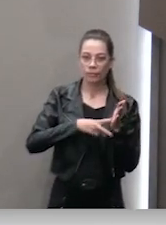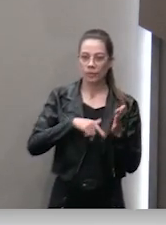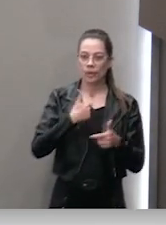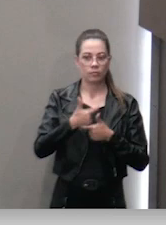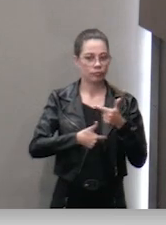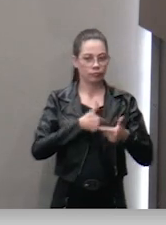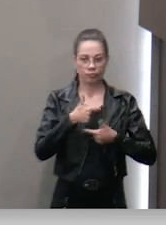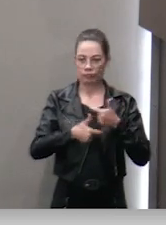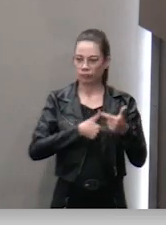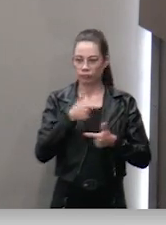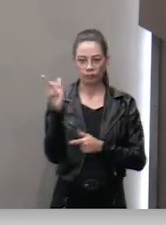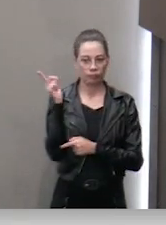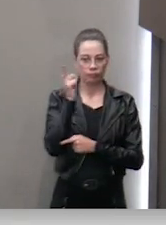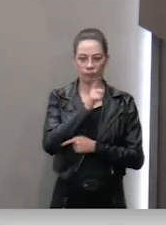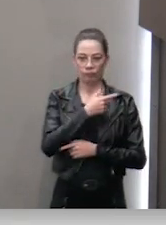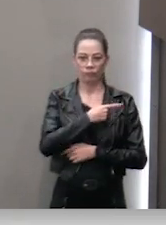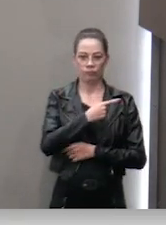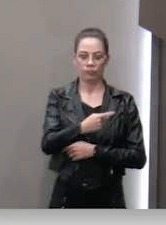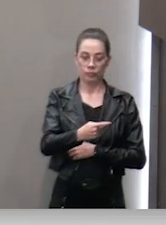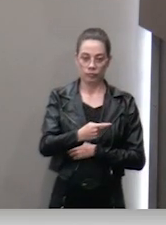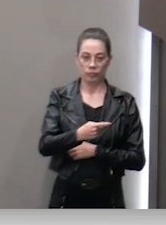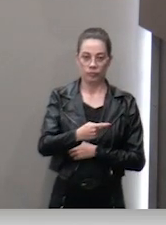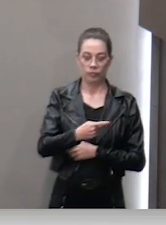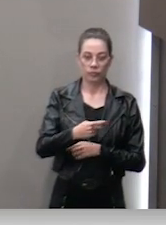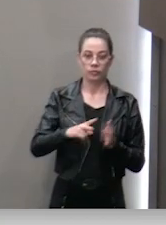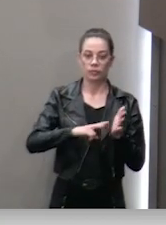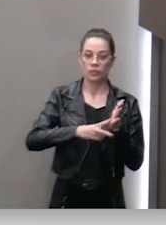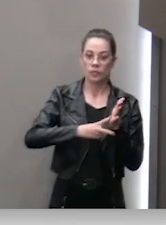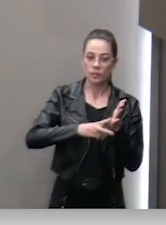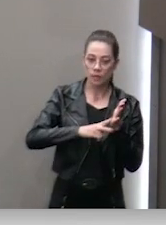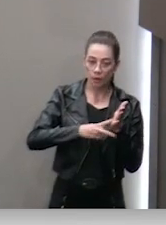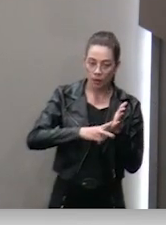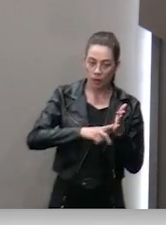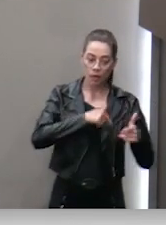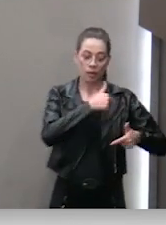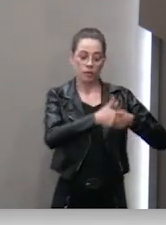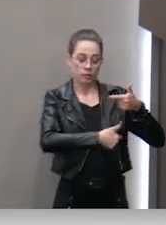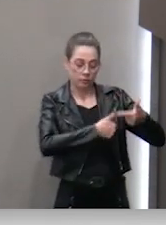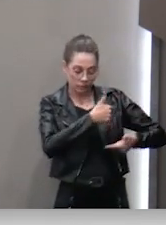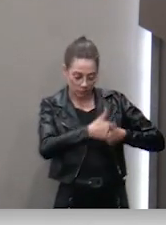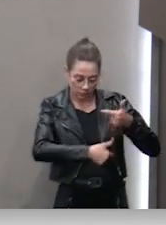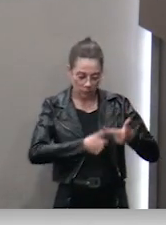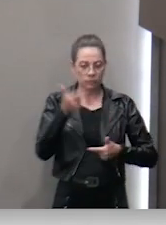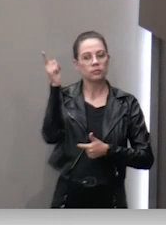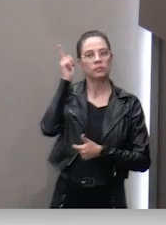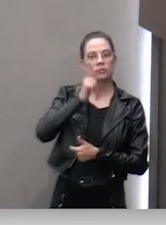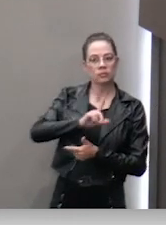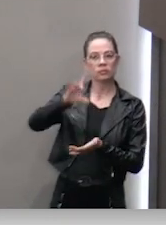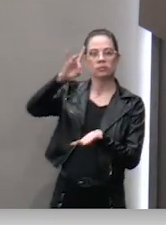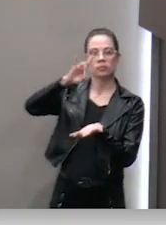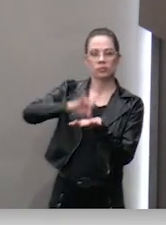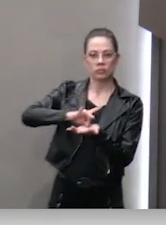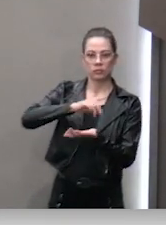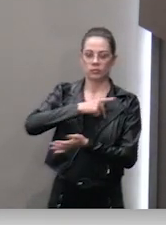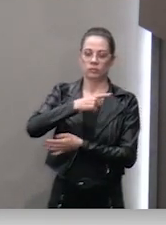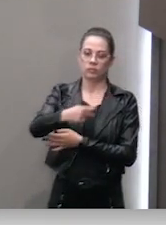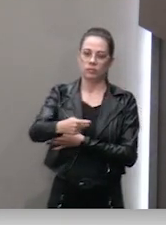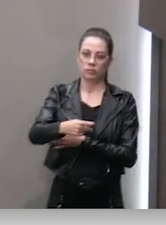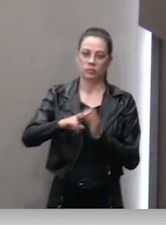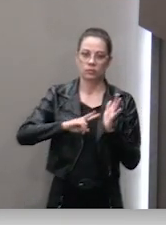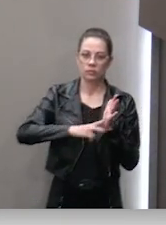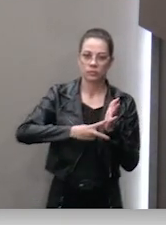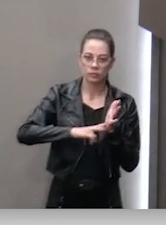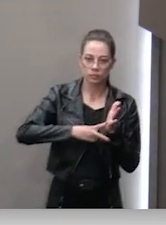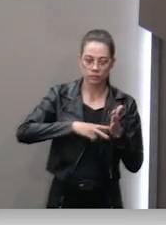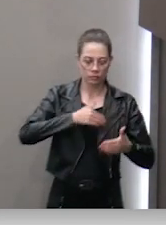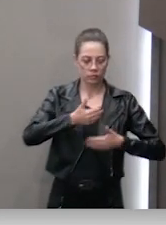trabalhou para ser presidente do sindicato. Por trabalhar é que se tornou presidente do sindicato.